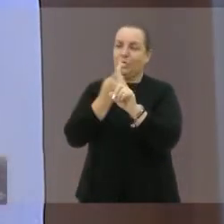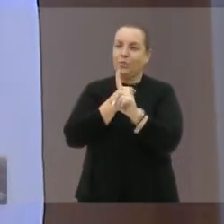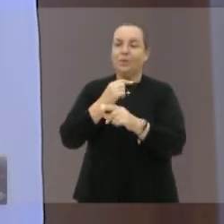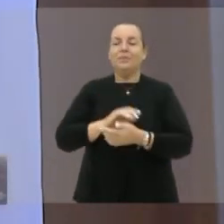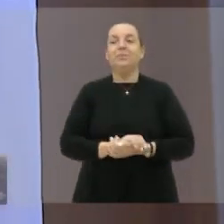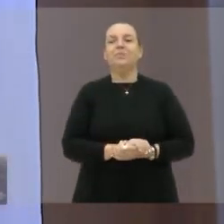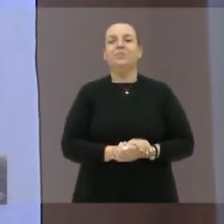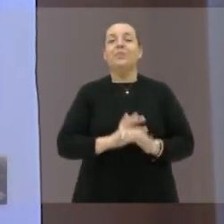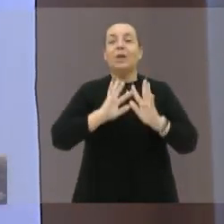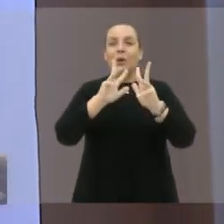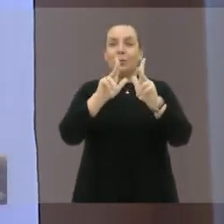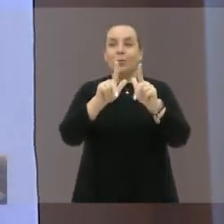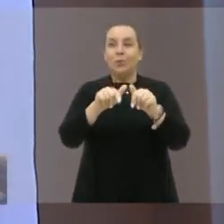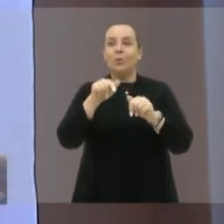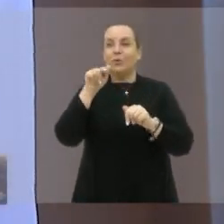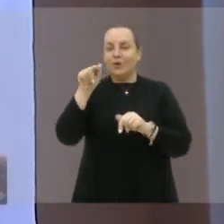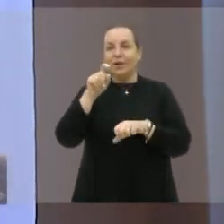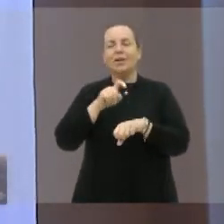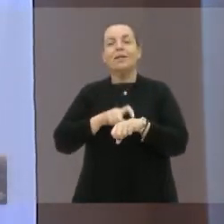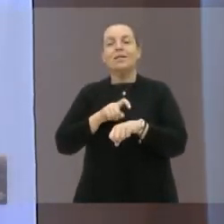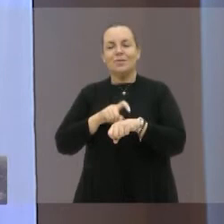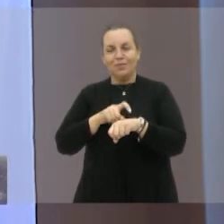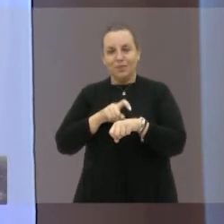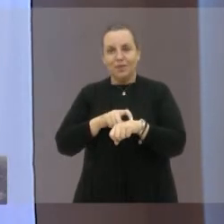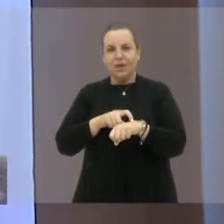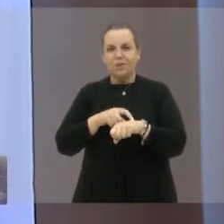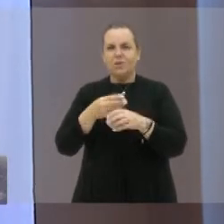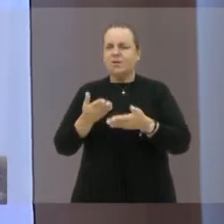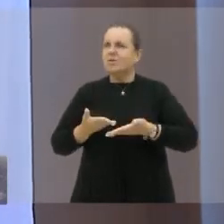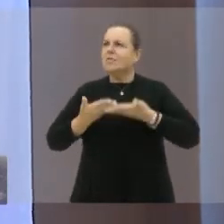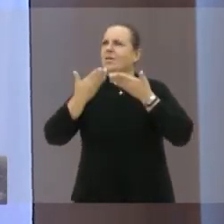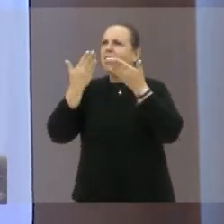todos aqueles que neste momento se coloca diante